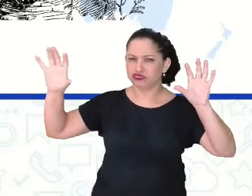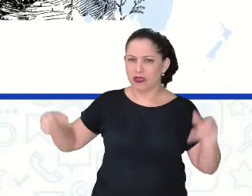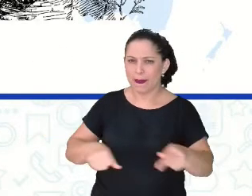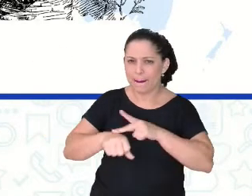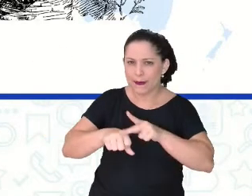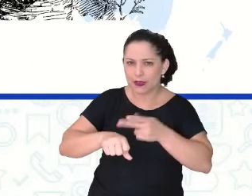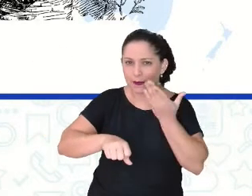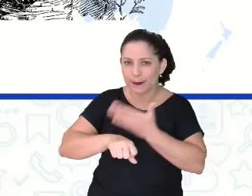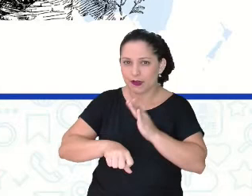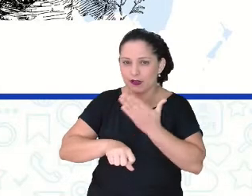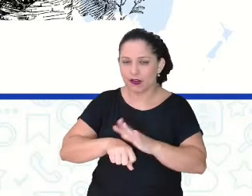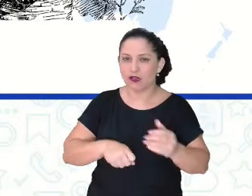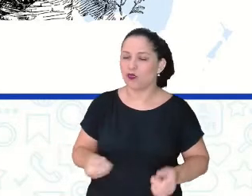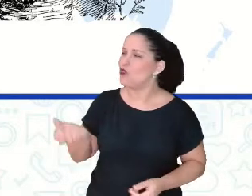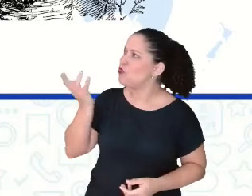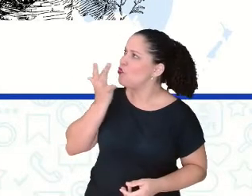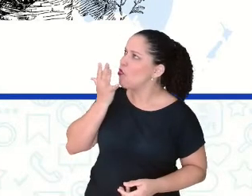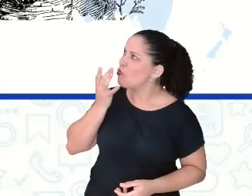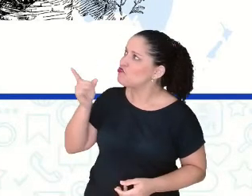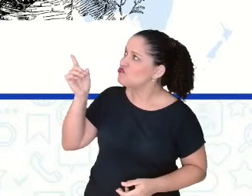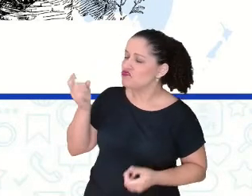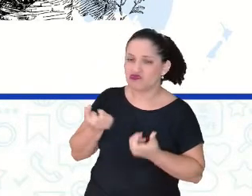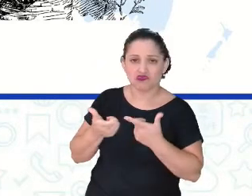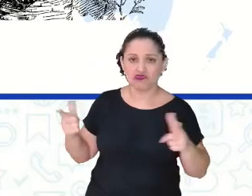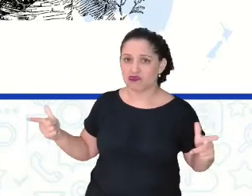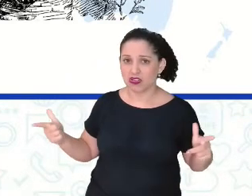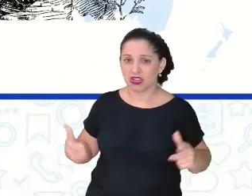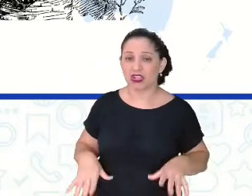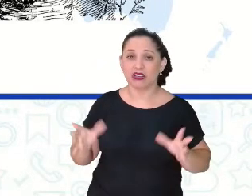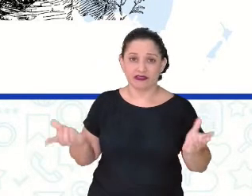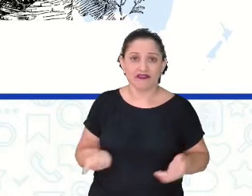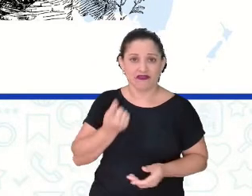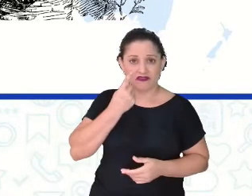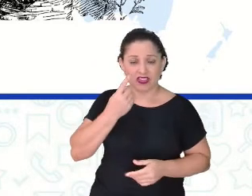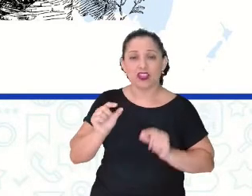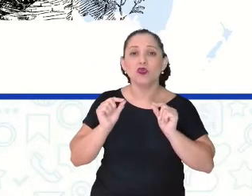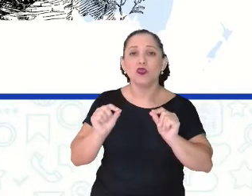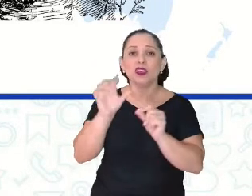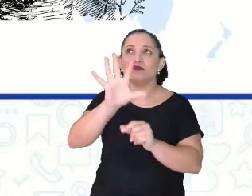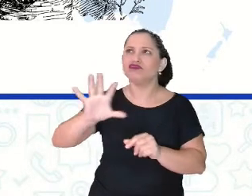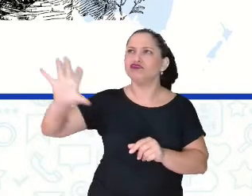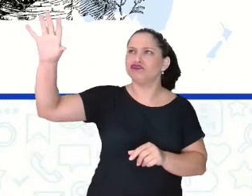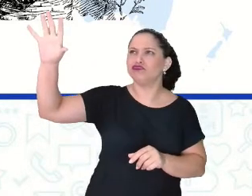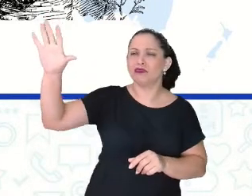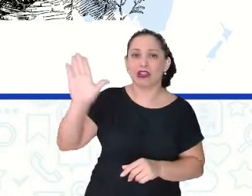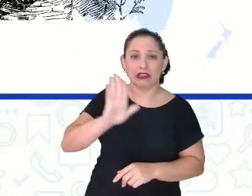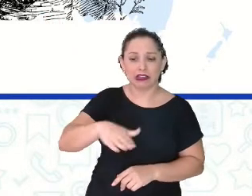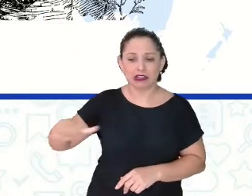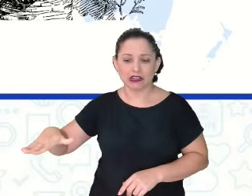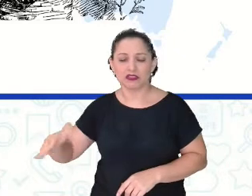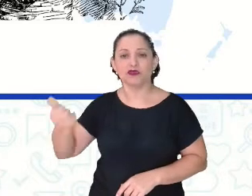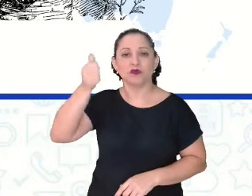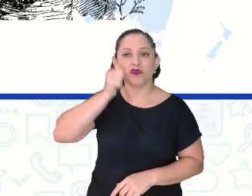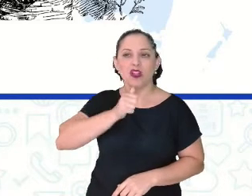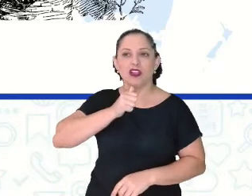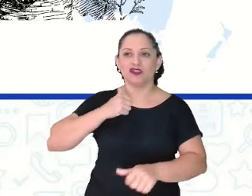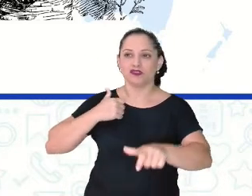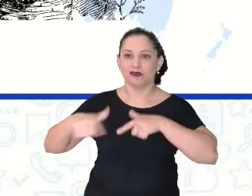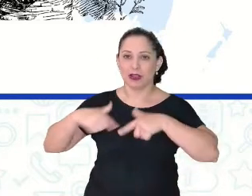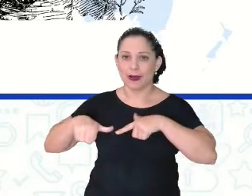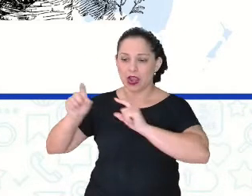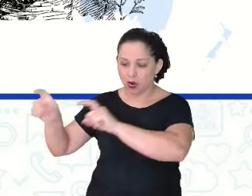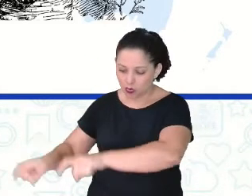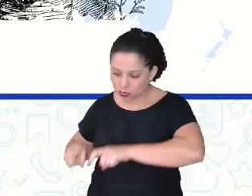branco, você vê numa imagem aí da sua esquerda, crianças, mulheres, trabalhando na